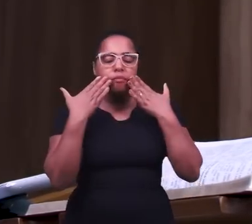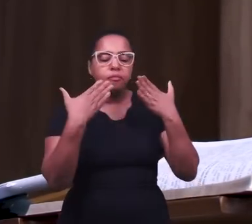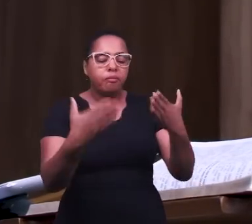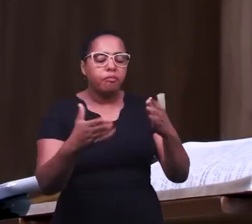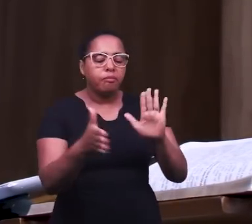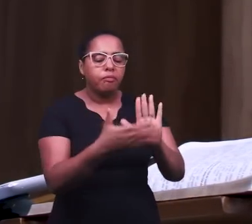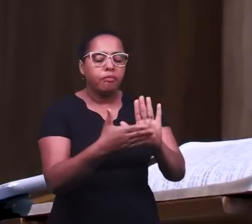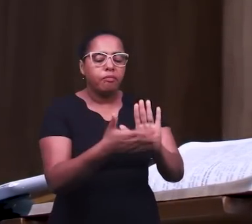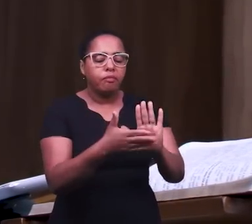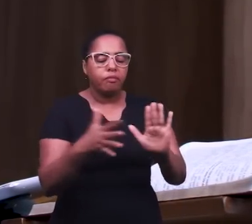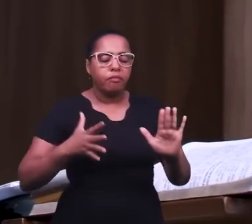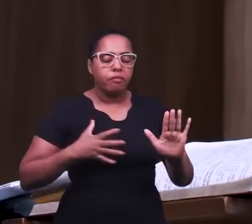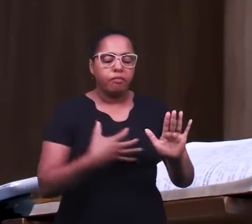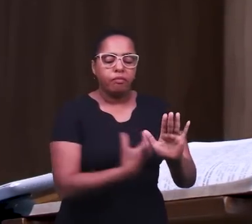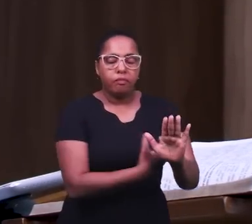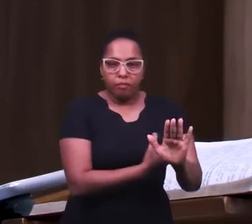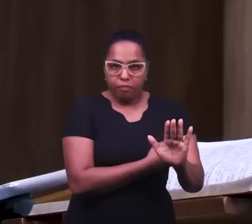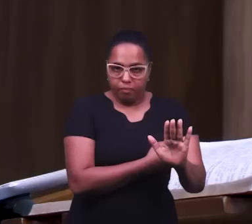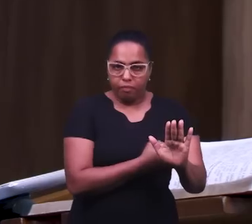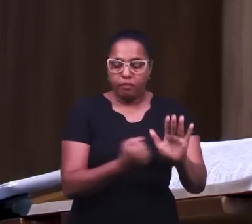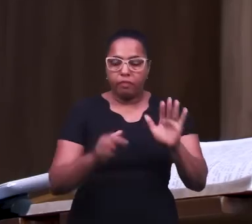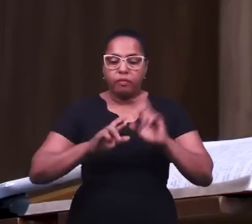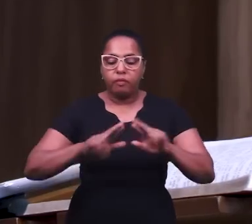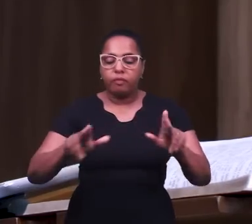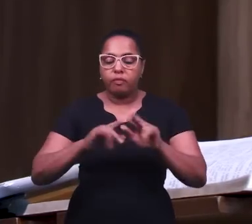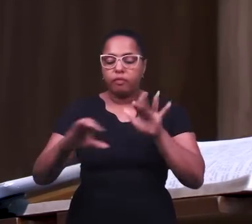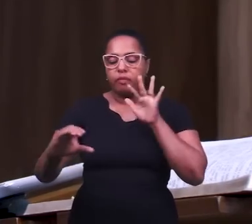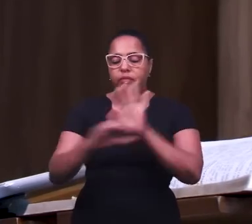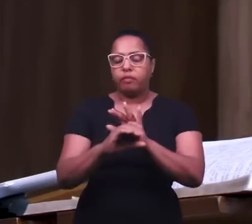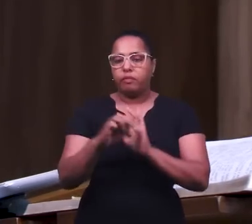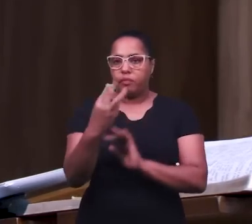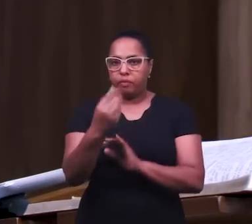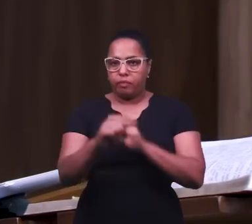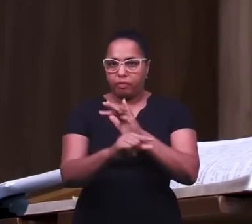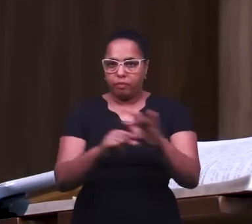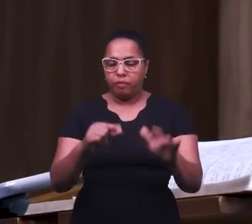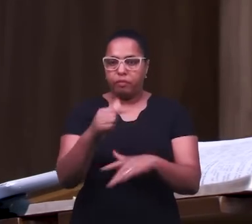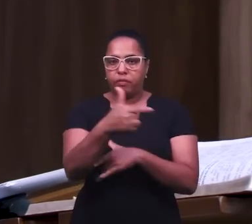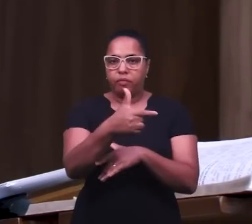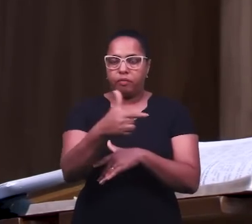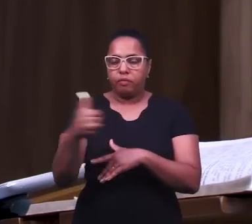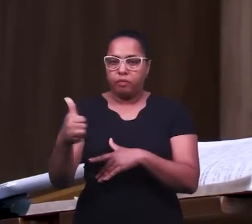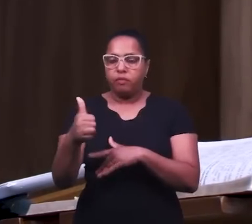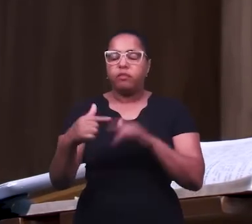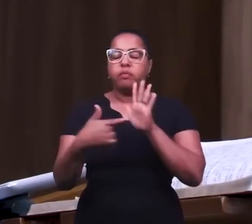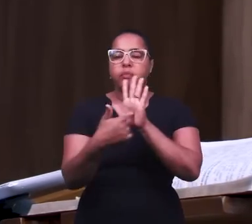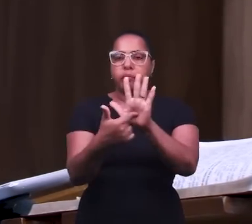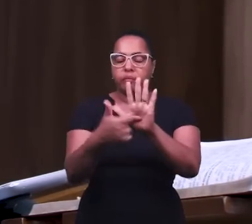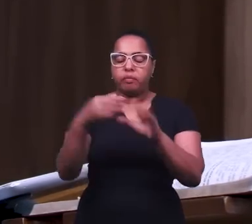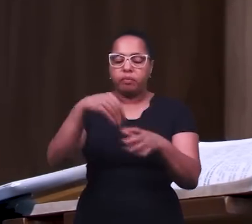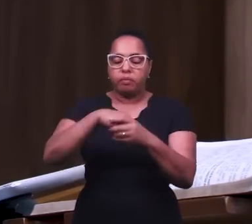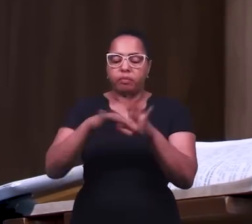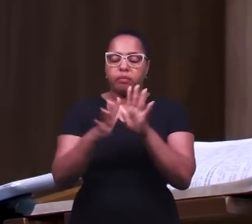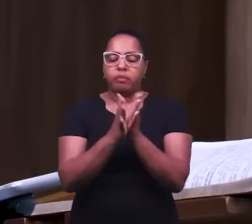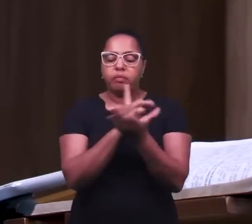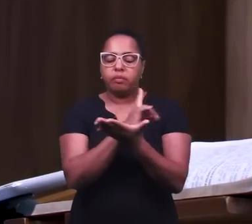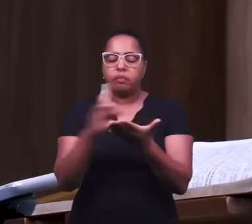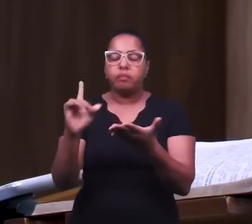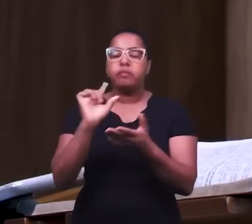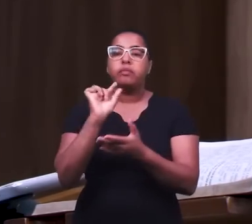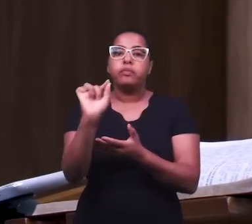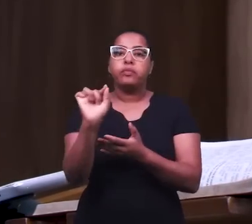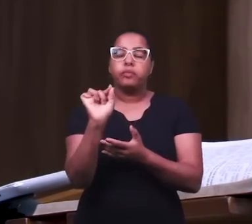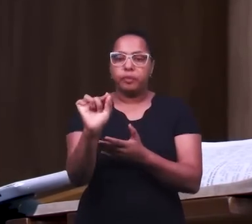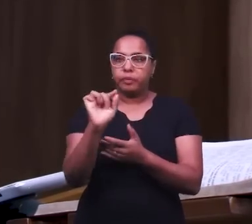eles um projeto diferente. E lá no capítulo 3 de Gênesis, verso 21, nós vamos ver escrito na palavra do Senhor que